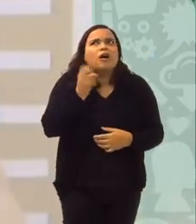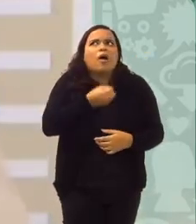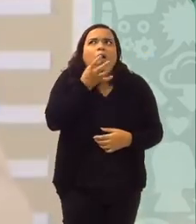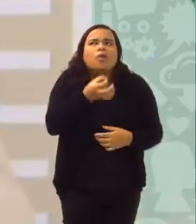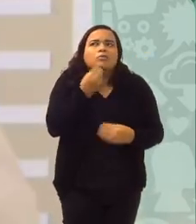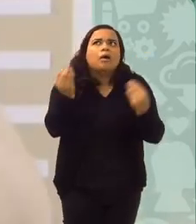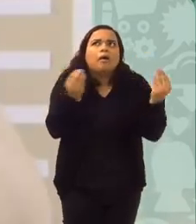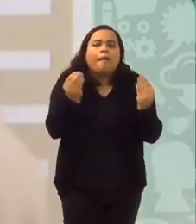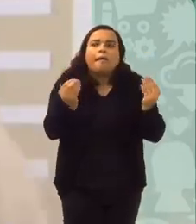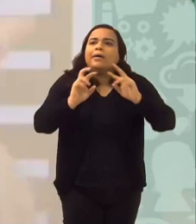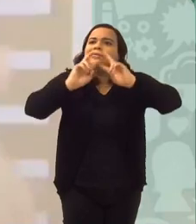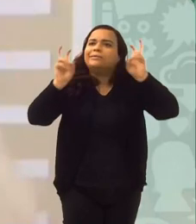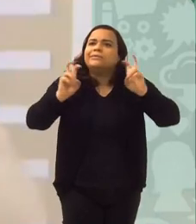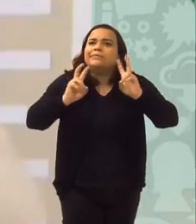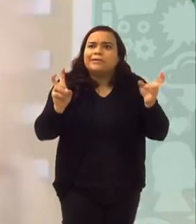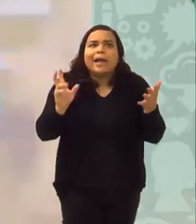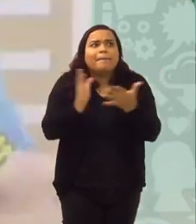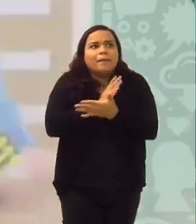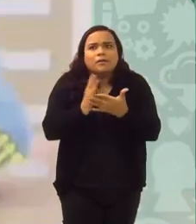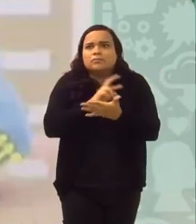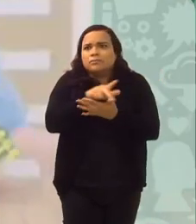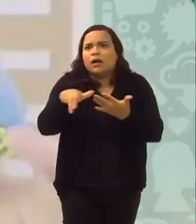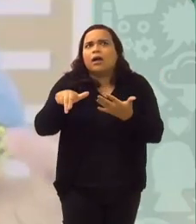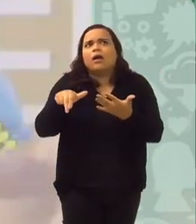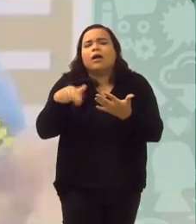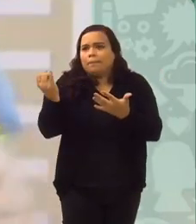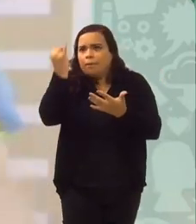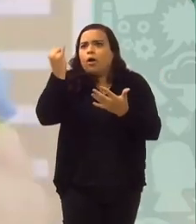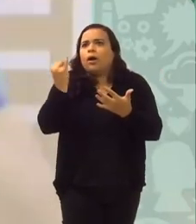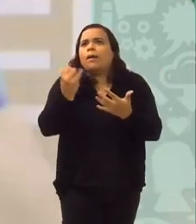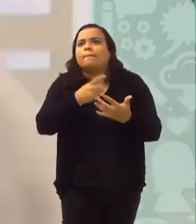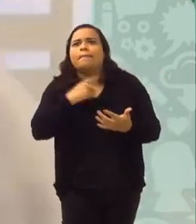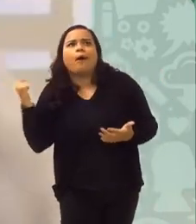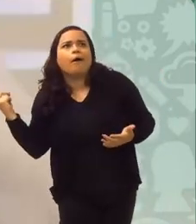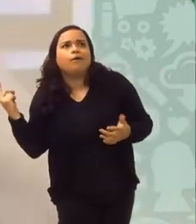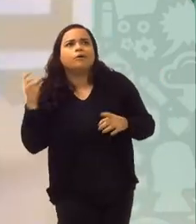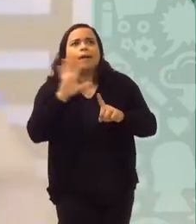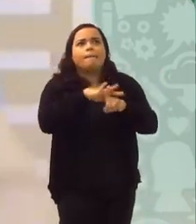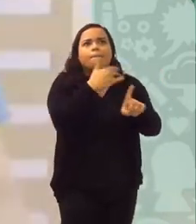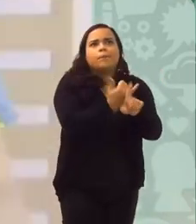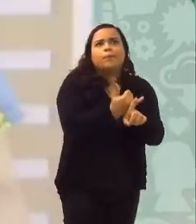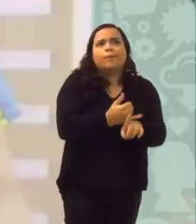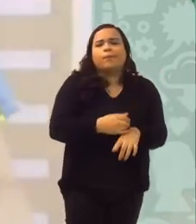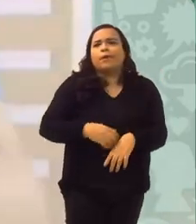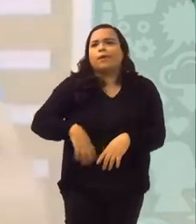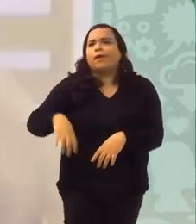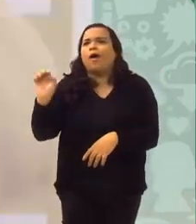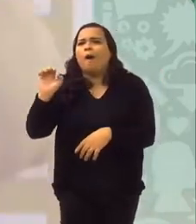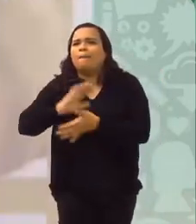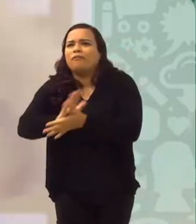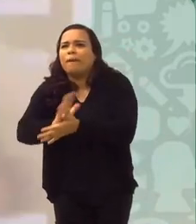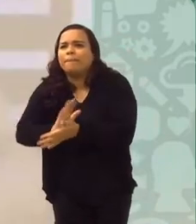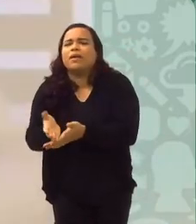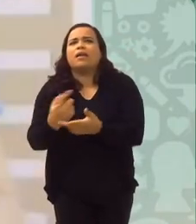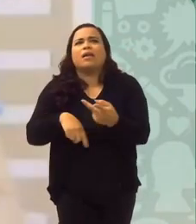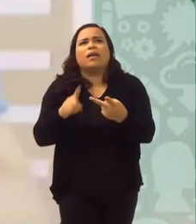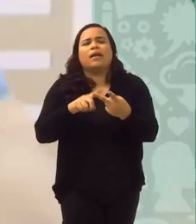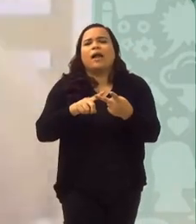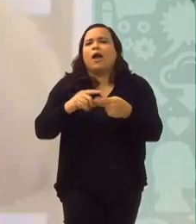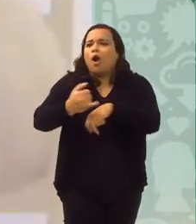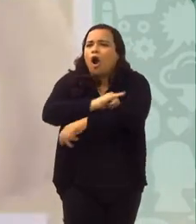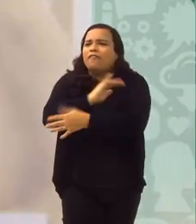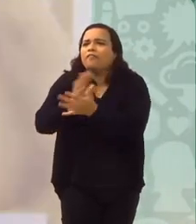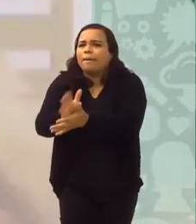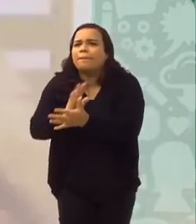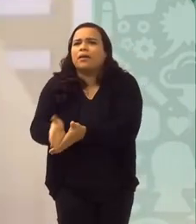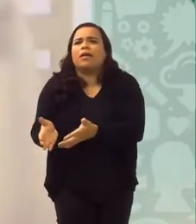histórias. A gente trabalha com temas tabus, morte, bullying, homofobia, gordofobia,